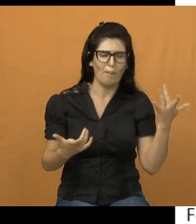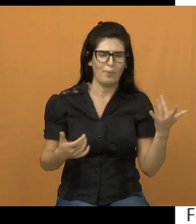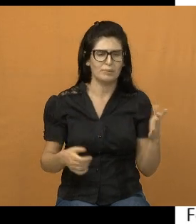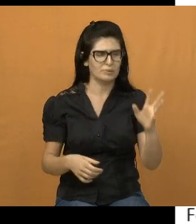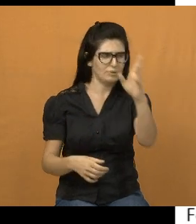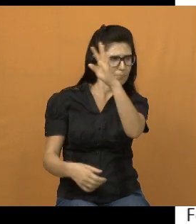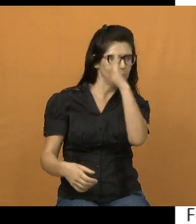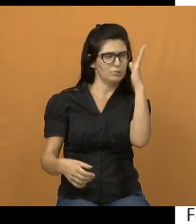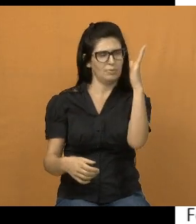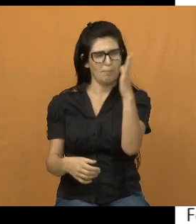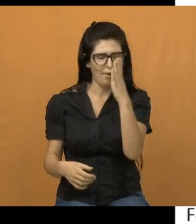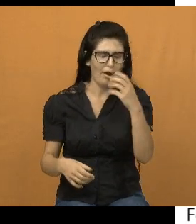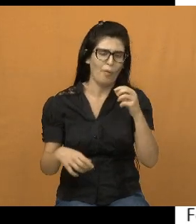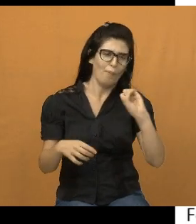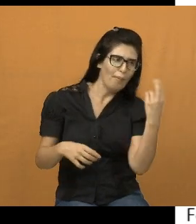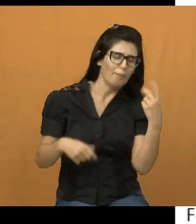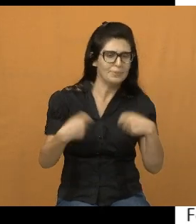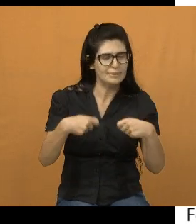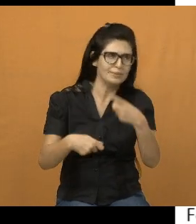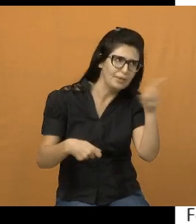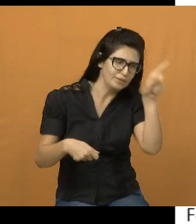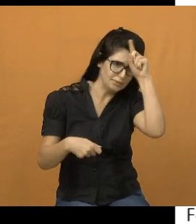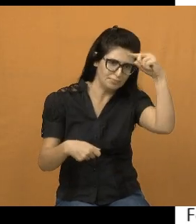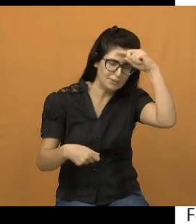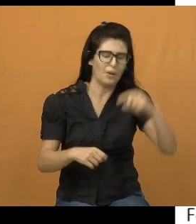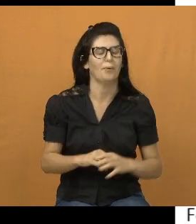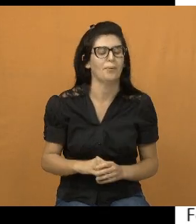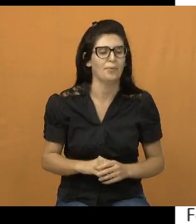aos atendimentos,